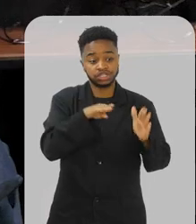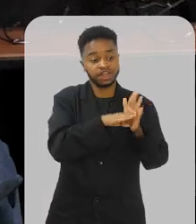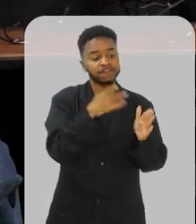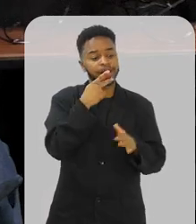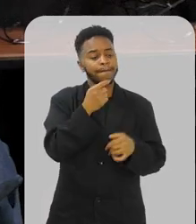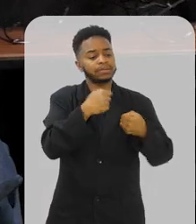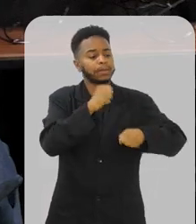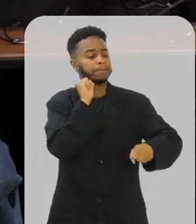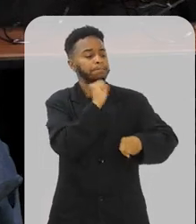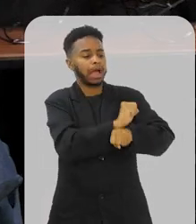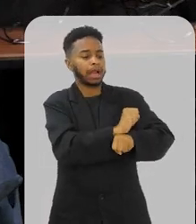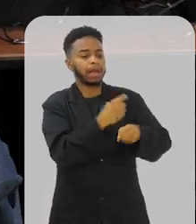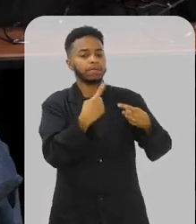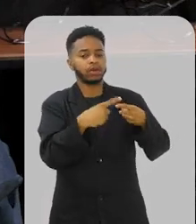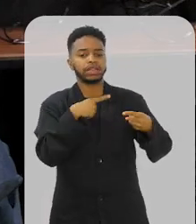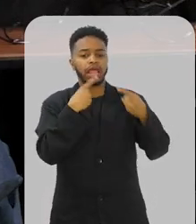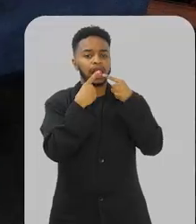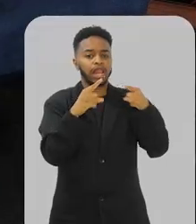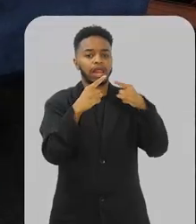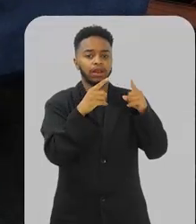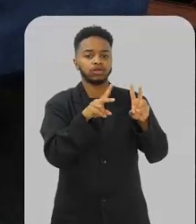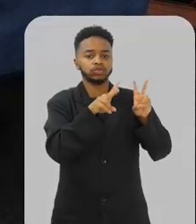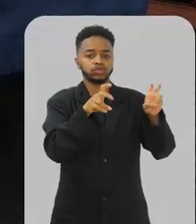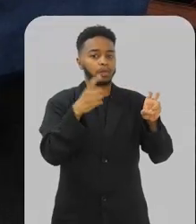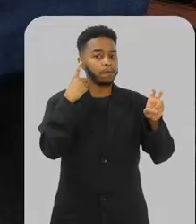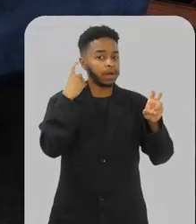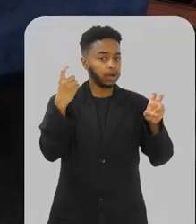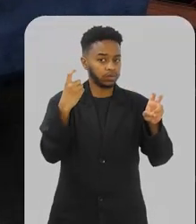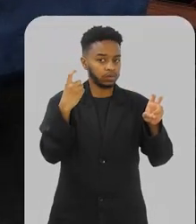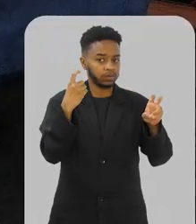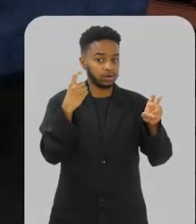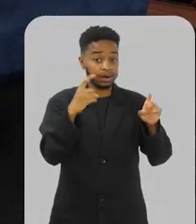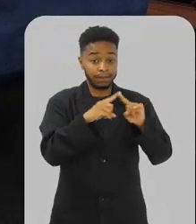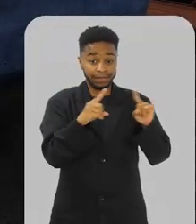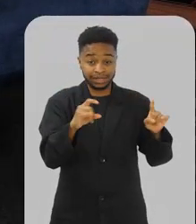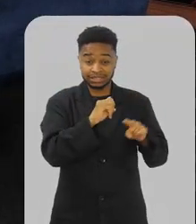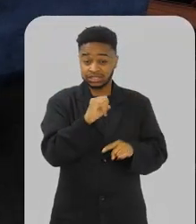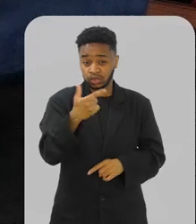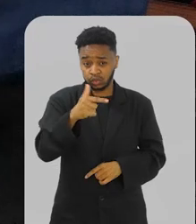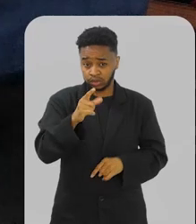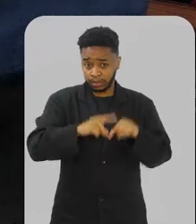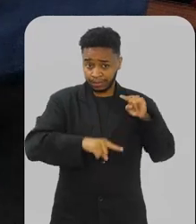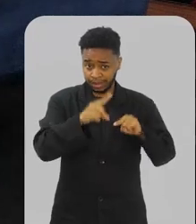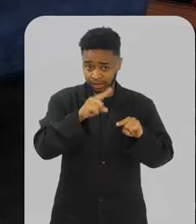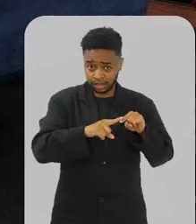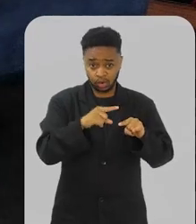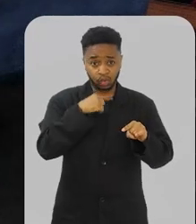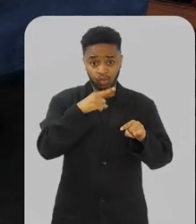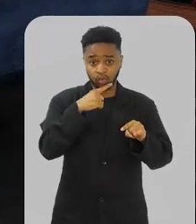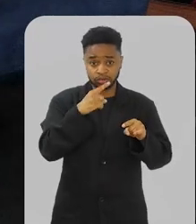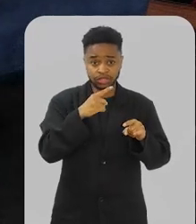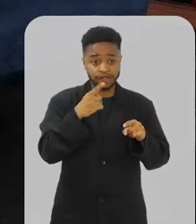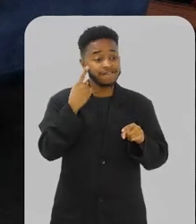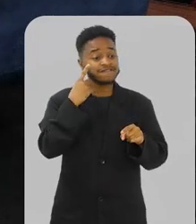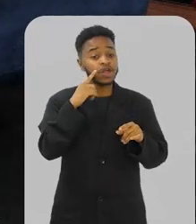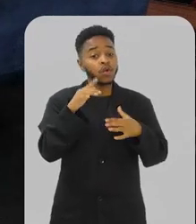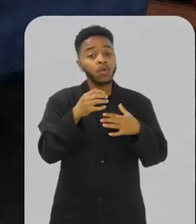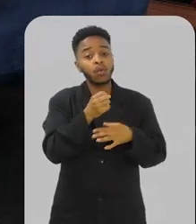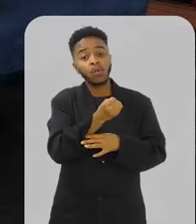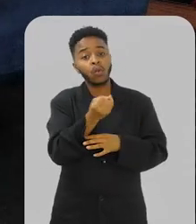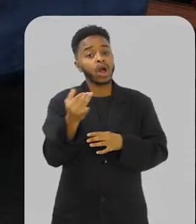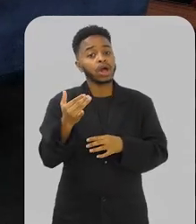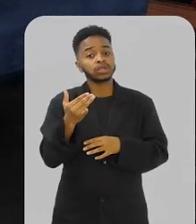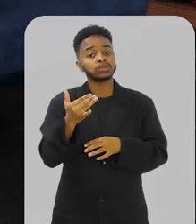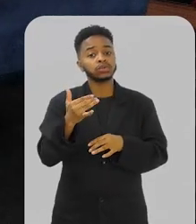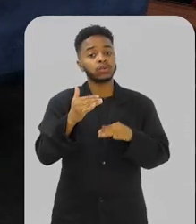que pare porque existe uma reclamação de barulho. Se ele não tiver o aparelho para medir na casa